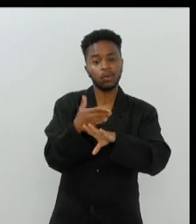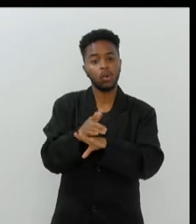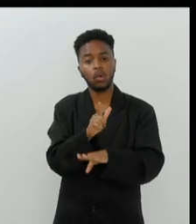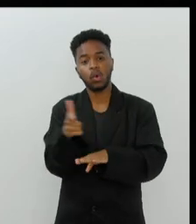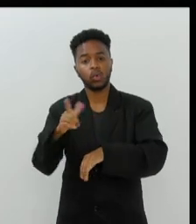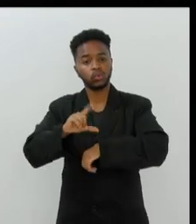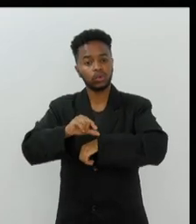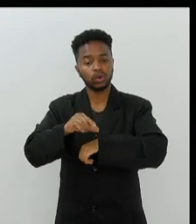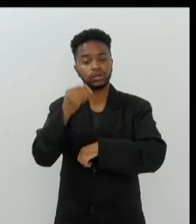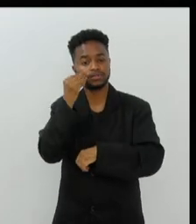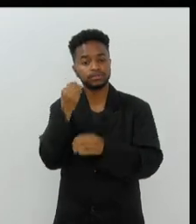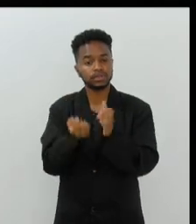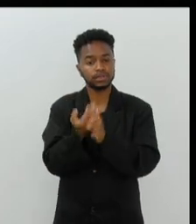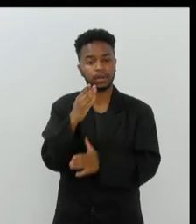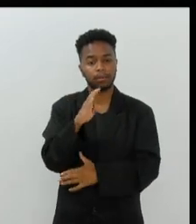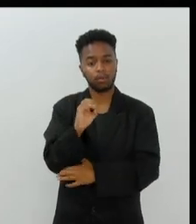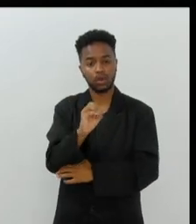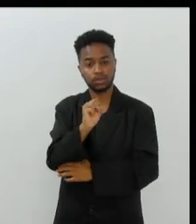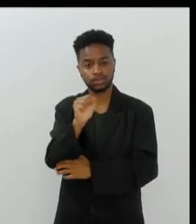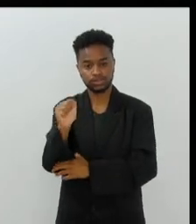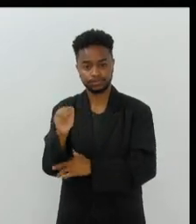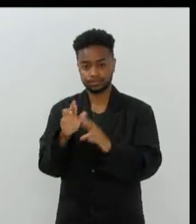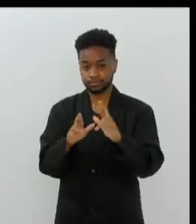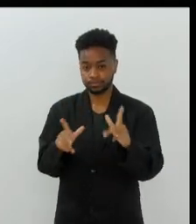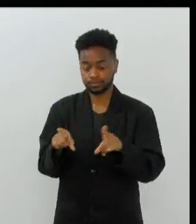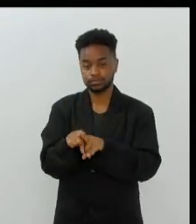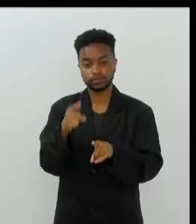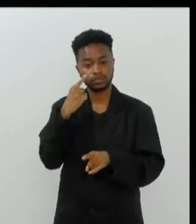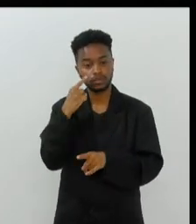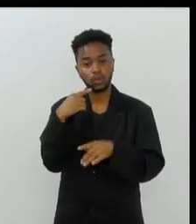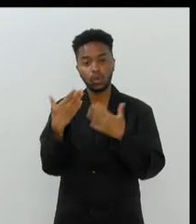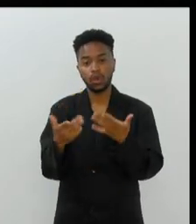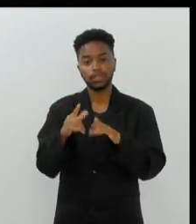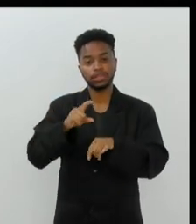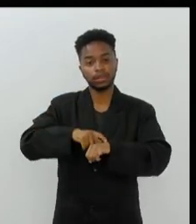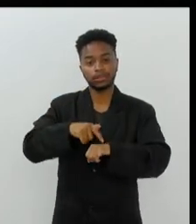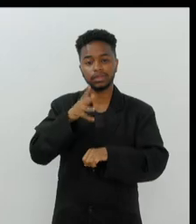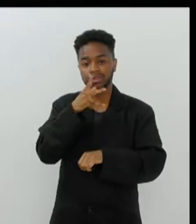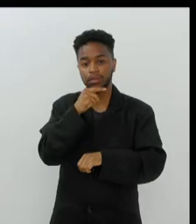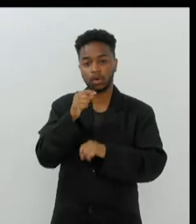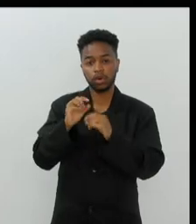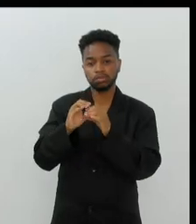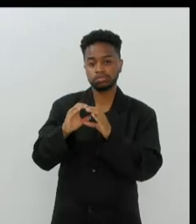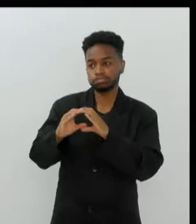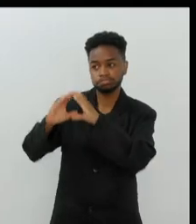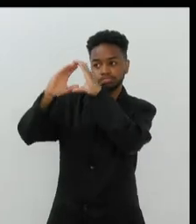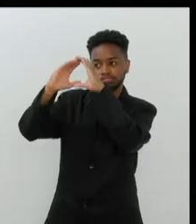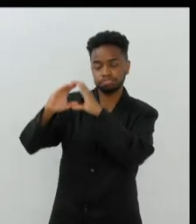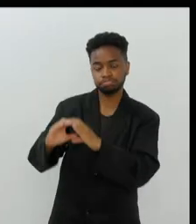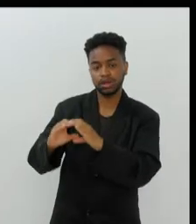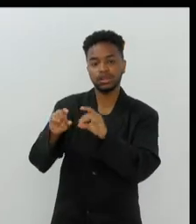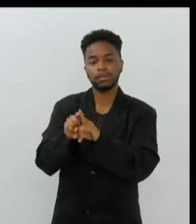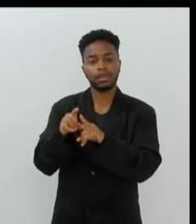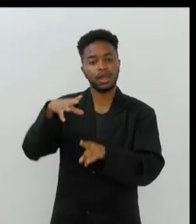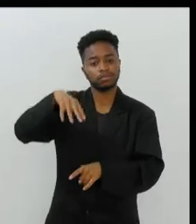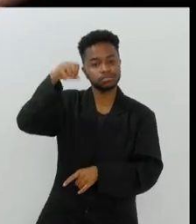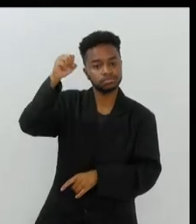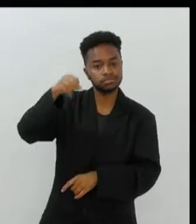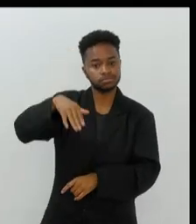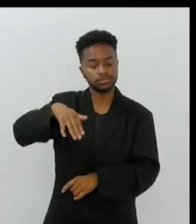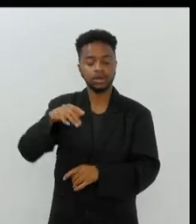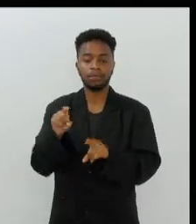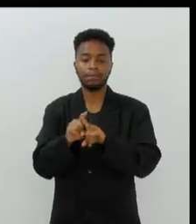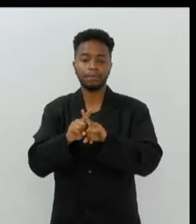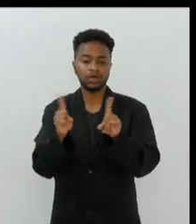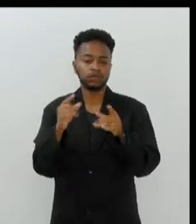indo fora do horário do ensaio de bateria para criar a bossa diferente, para ver o tempo que a grua precisava para subir, para descer, para ter a bossa do acende a